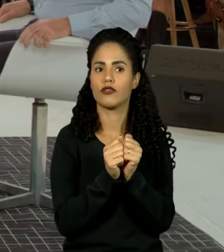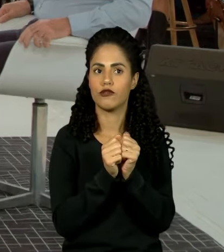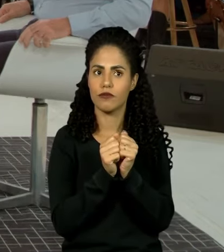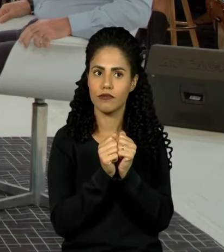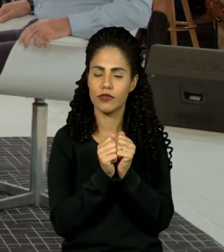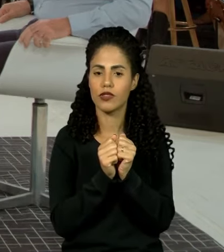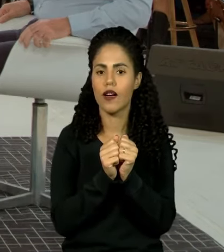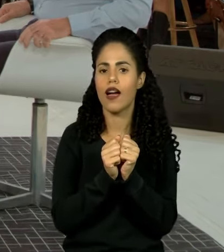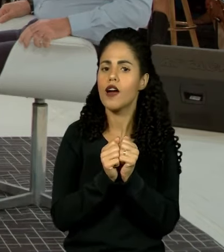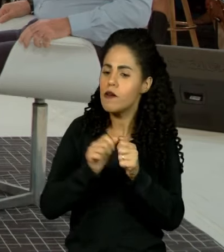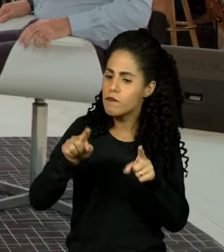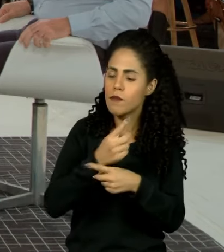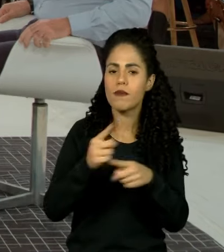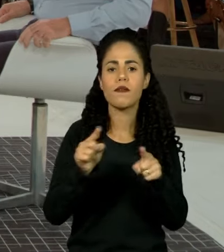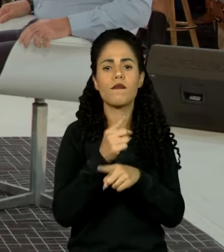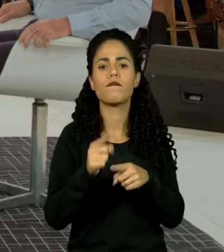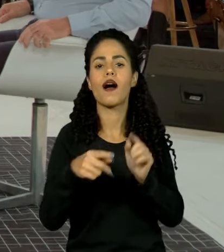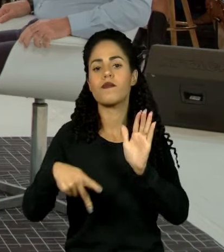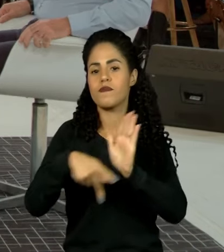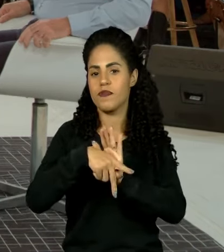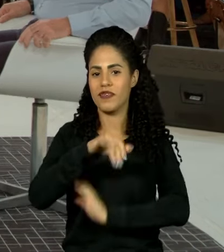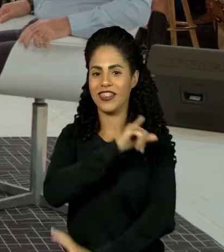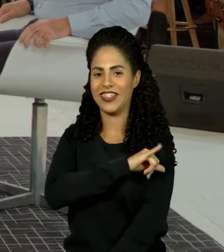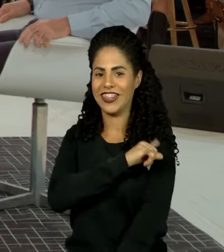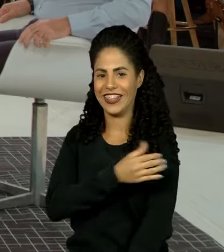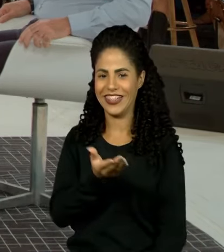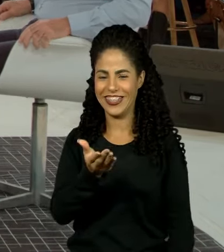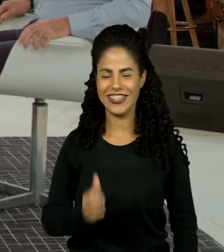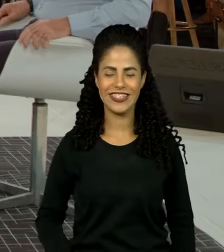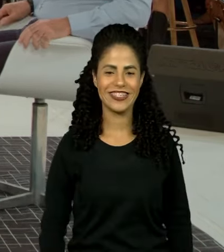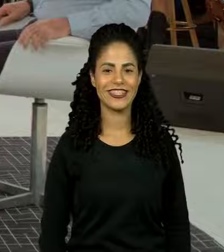uma música bem carioca vamos lá